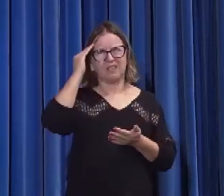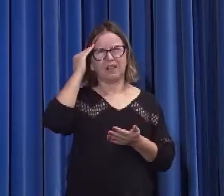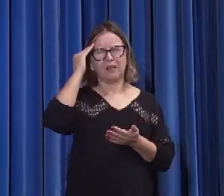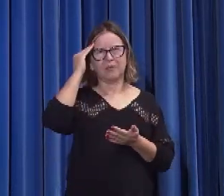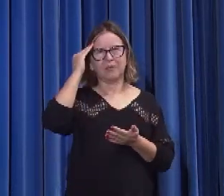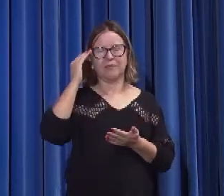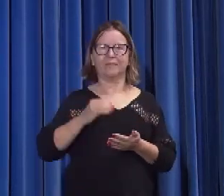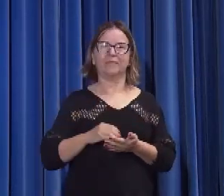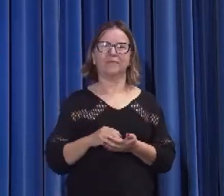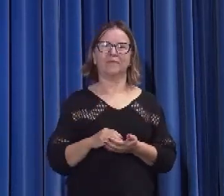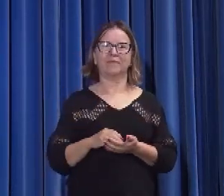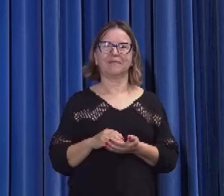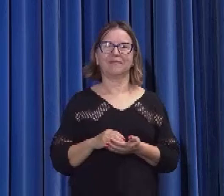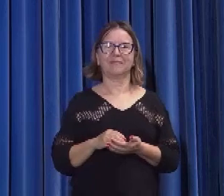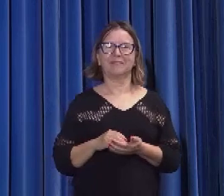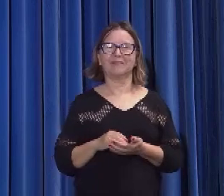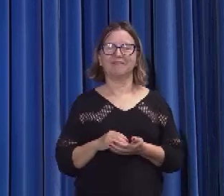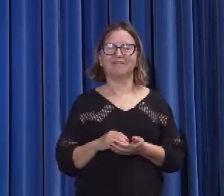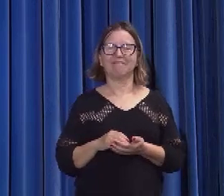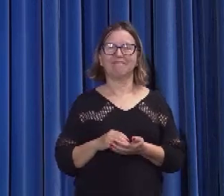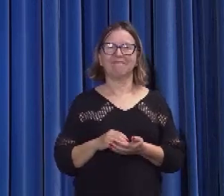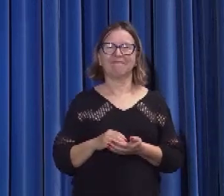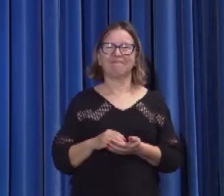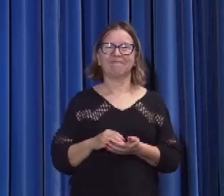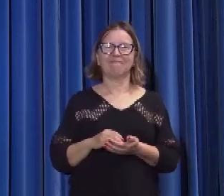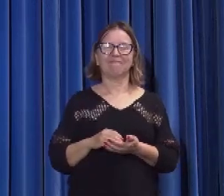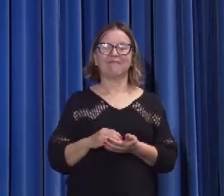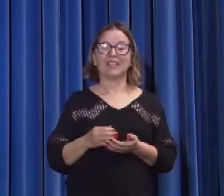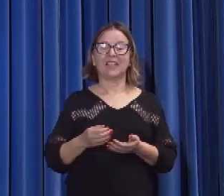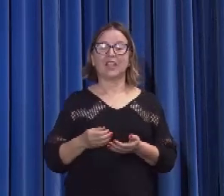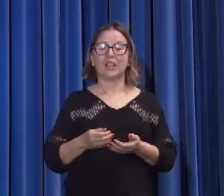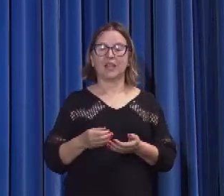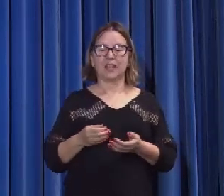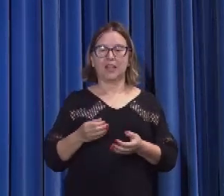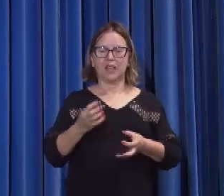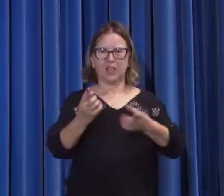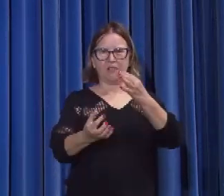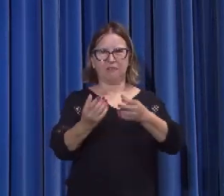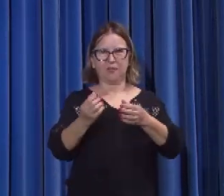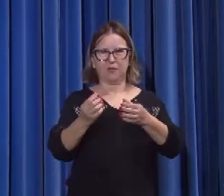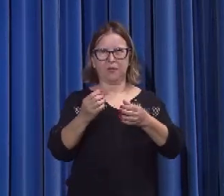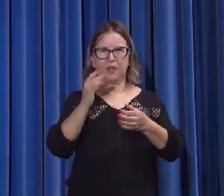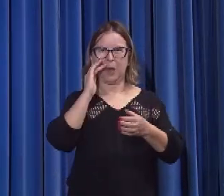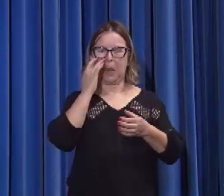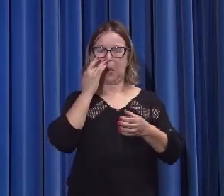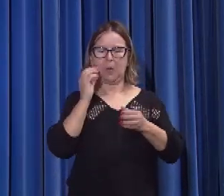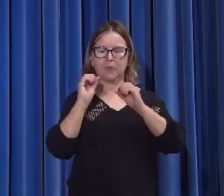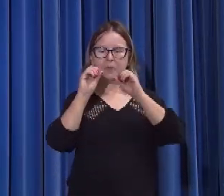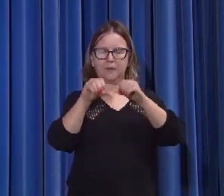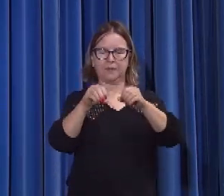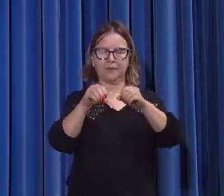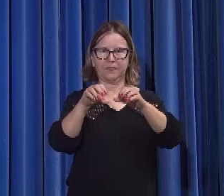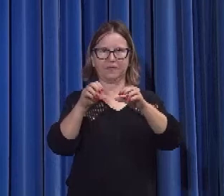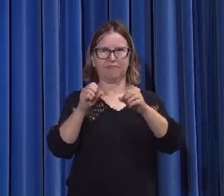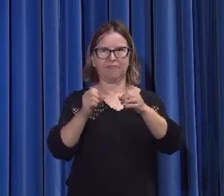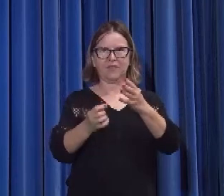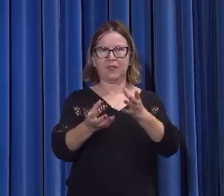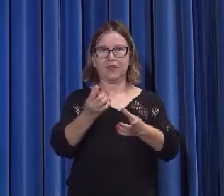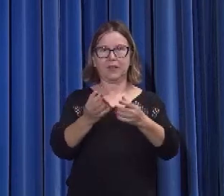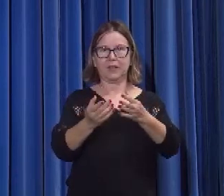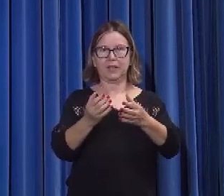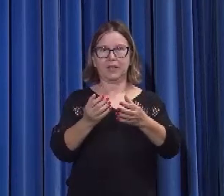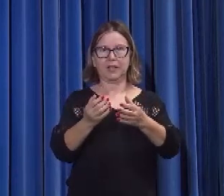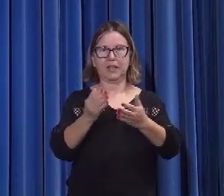Pondo o ouro numa fornalha. O fogo queima e elimina a liga,